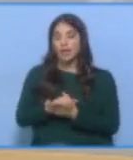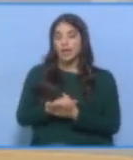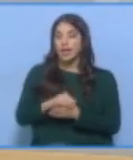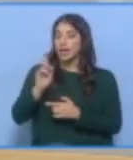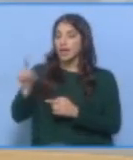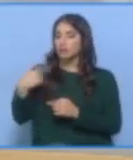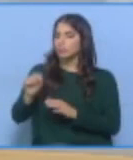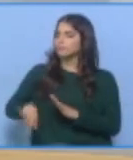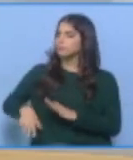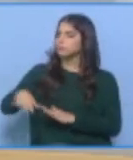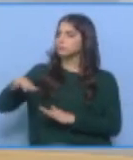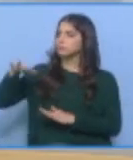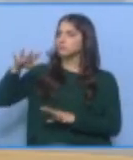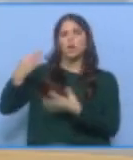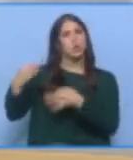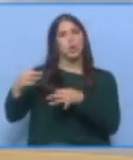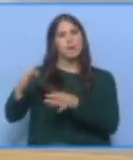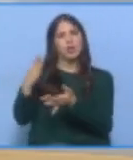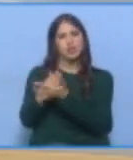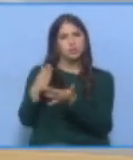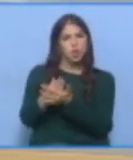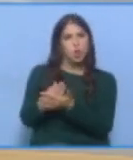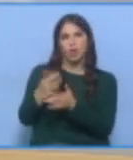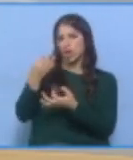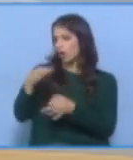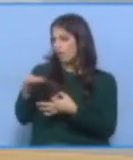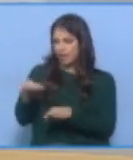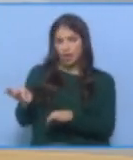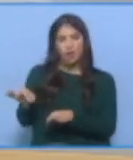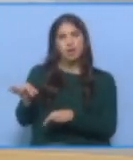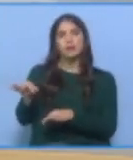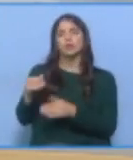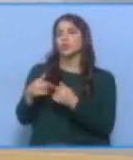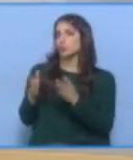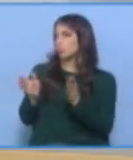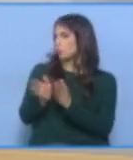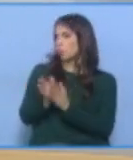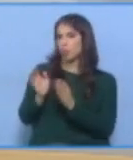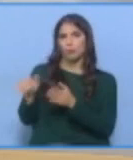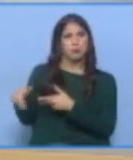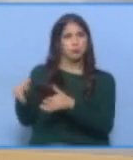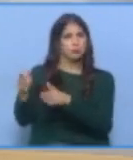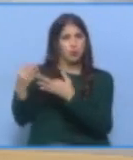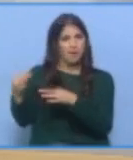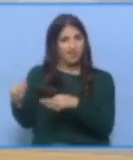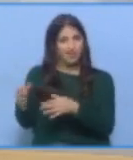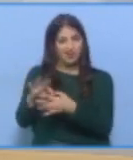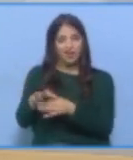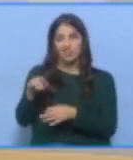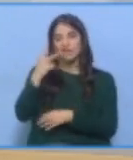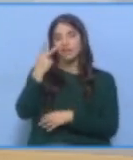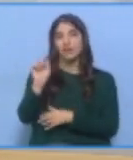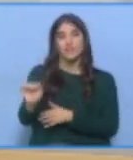como um jovem normalíssimo na escola, com todo o percurso normal de